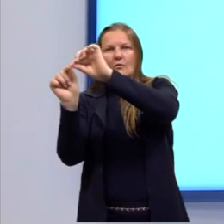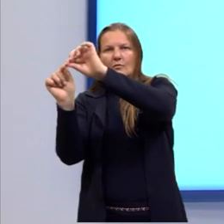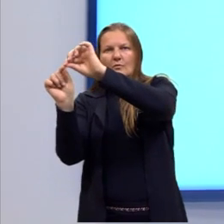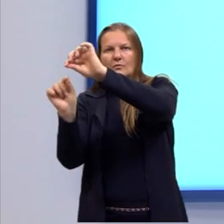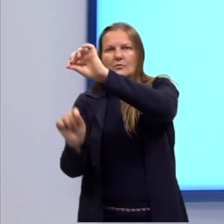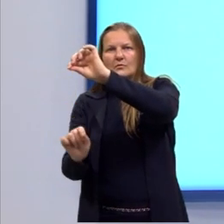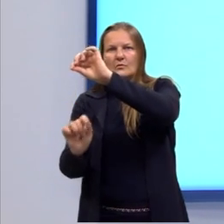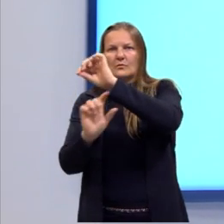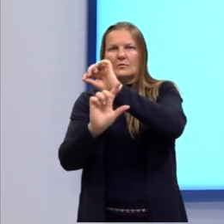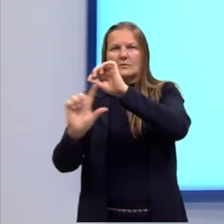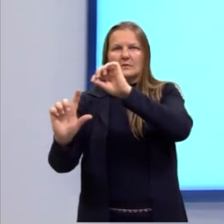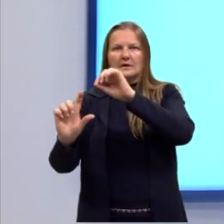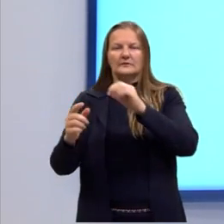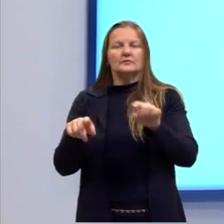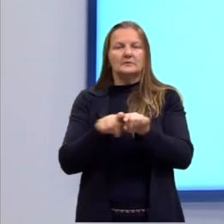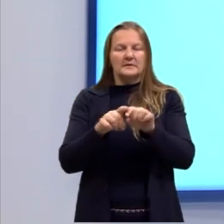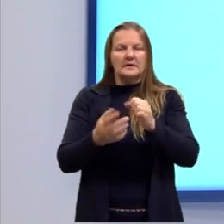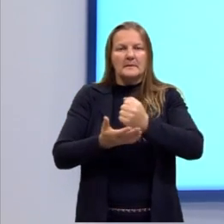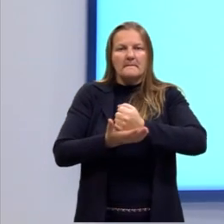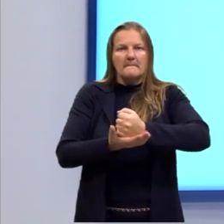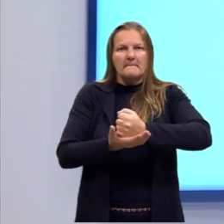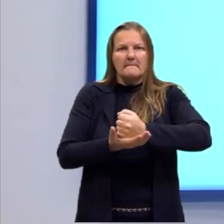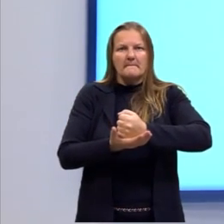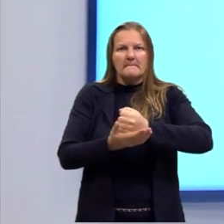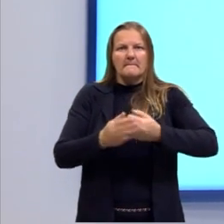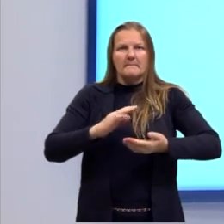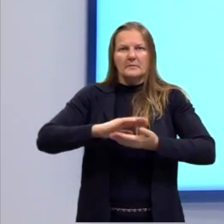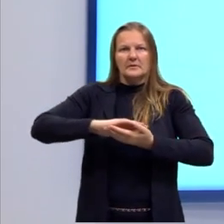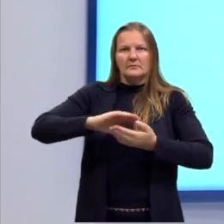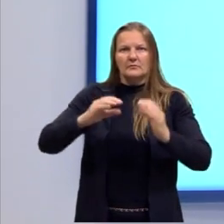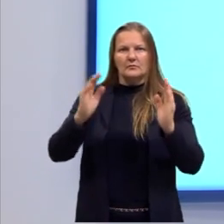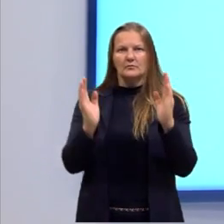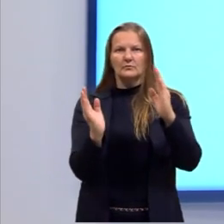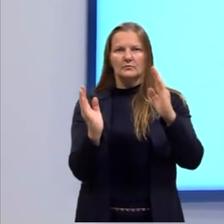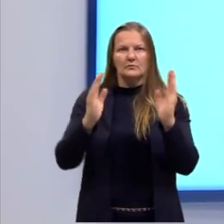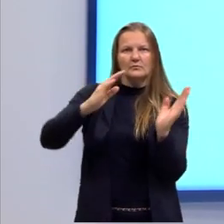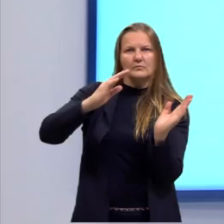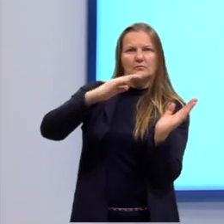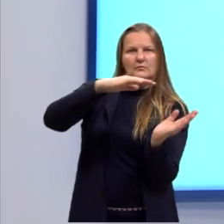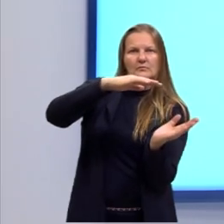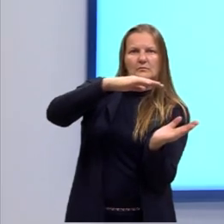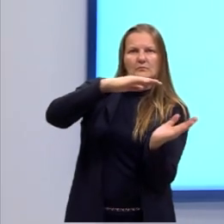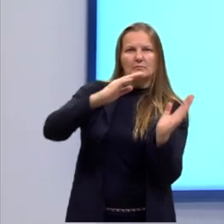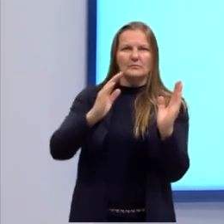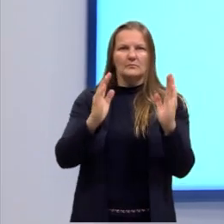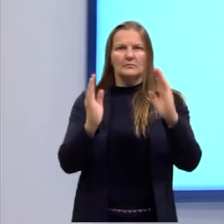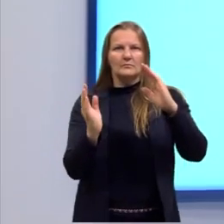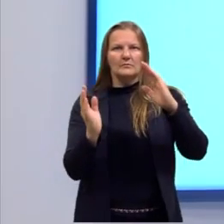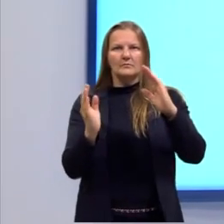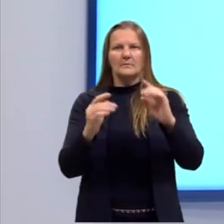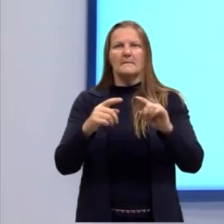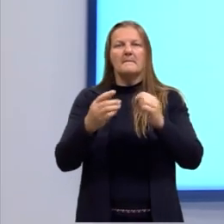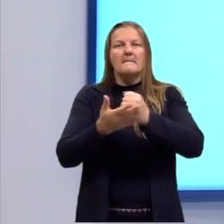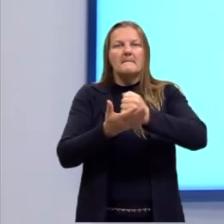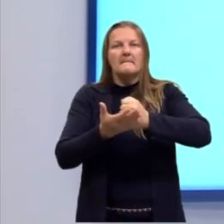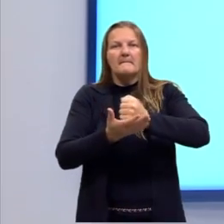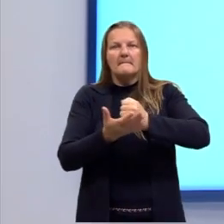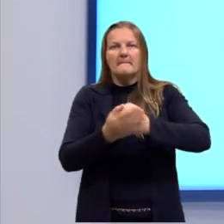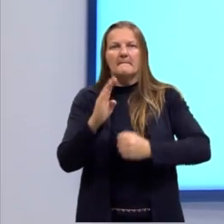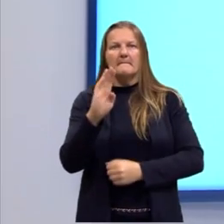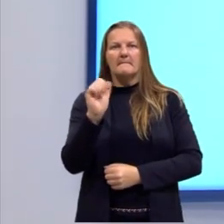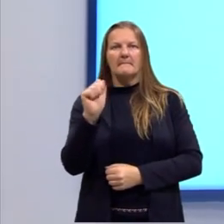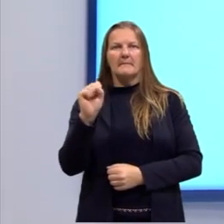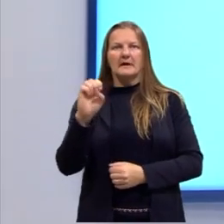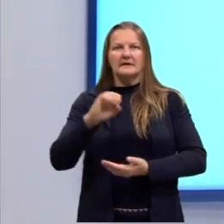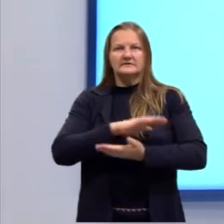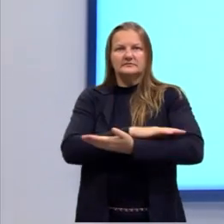ele pode ser considerado o base da nossa figura do nosso paralelogramo então aqui neste exemplo eu coloquei para vocês a